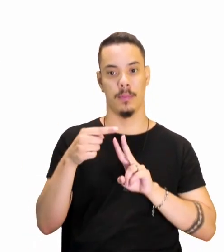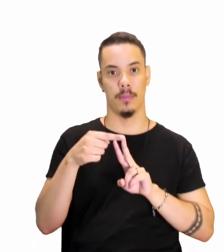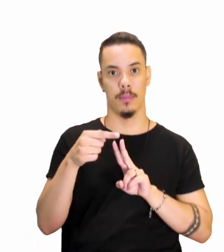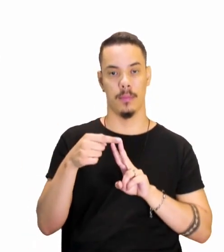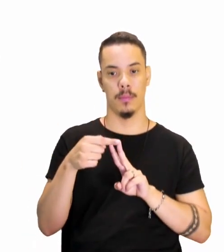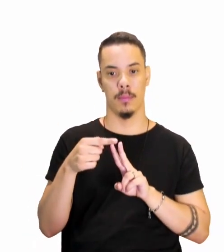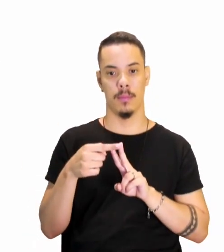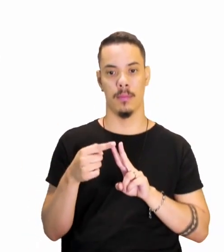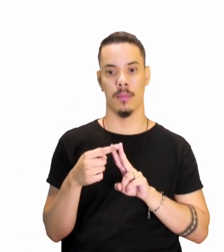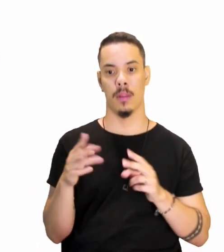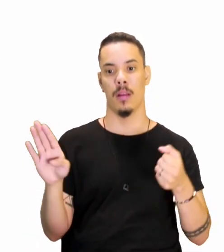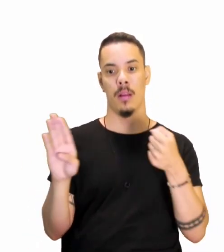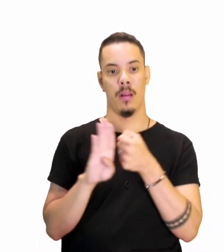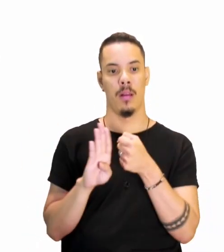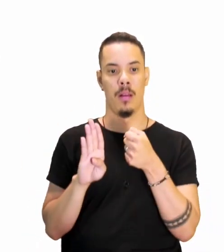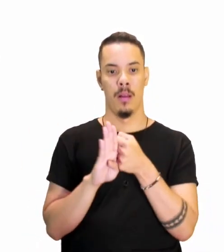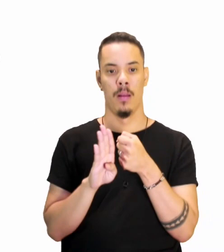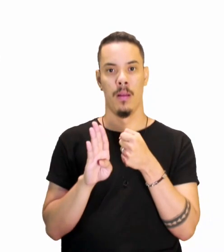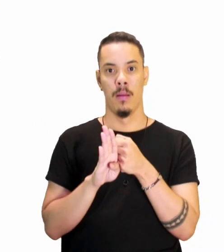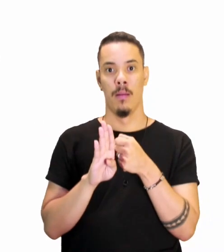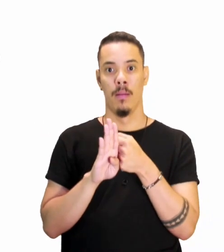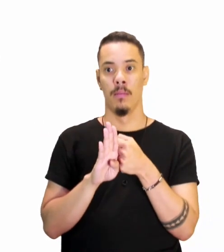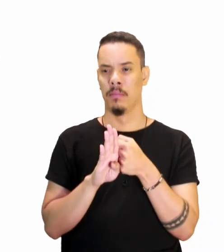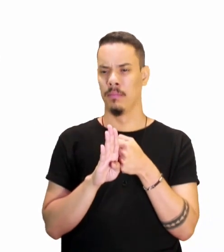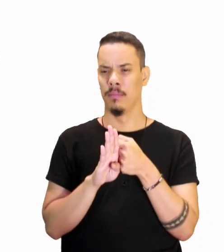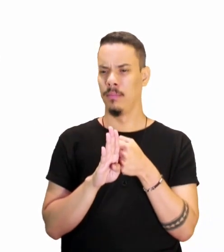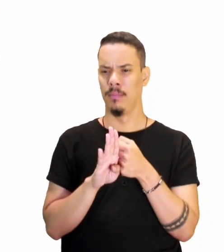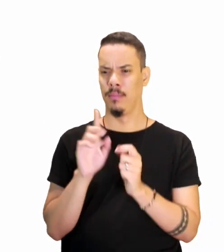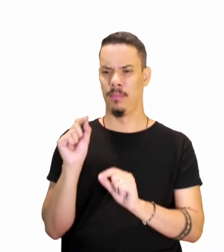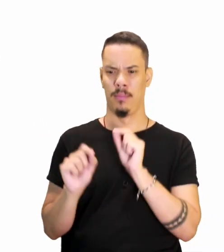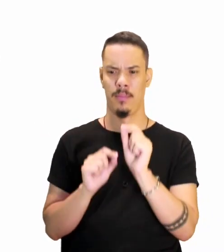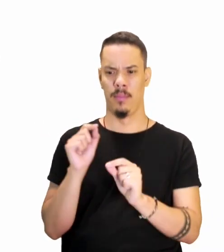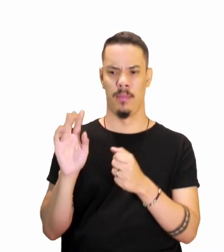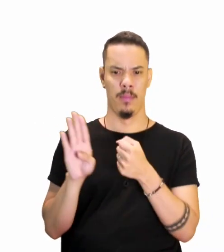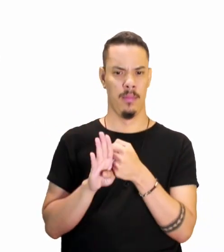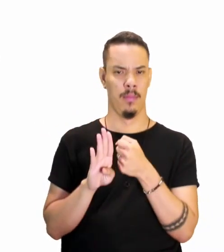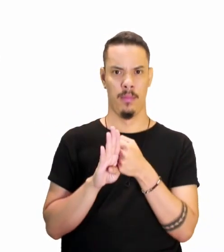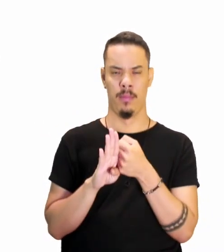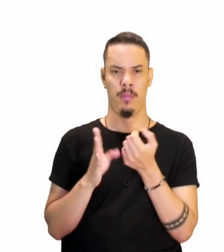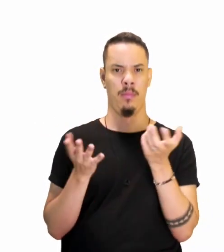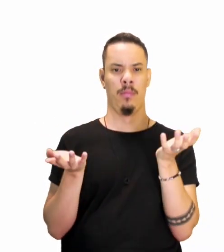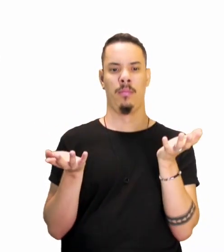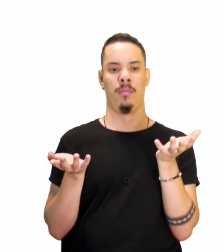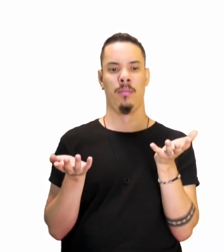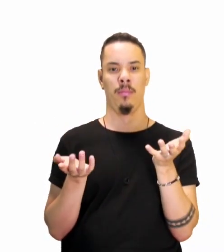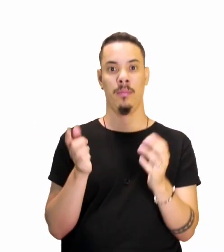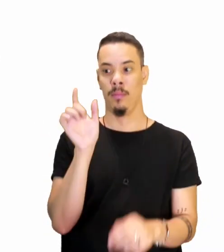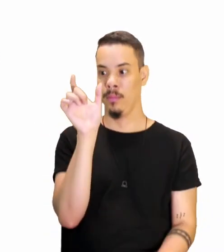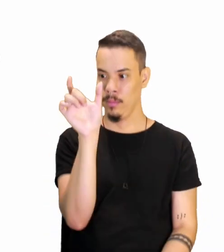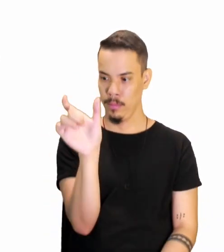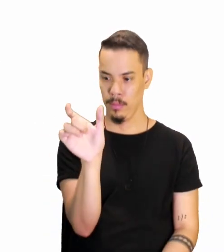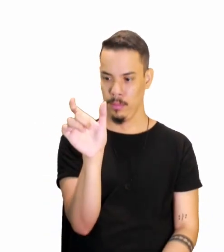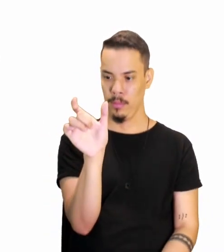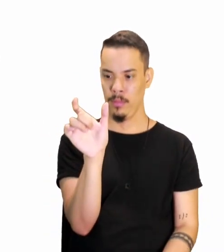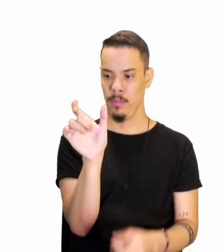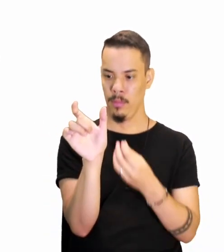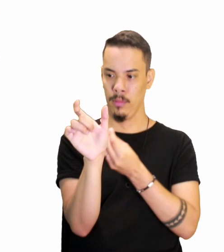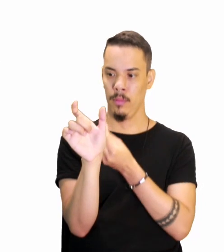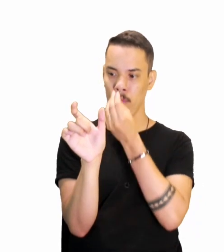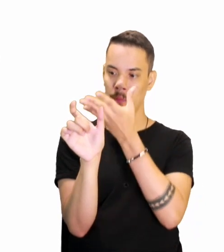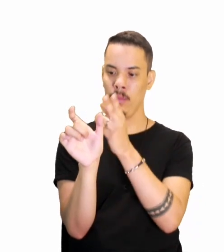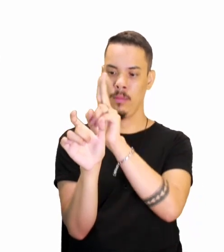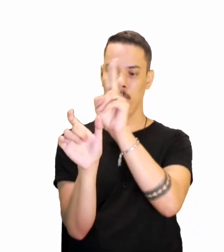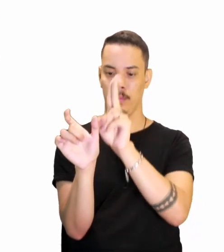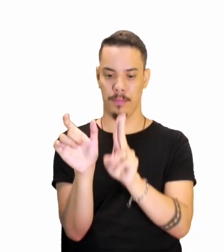o que? Substantivo. Ai, mas o que é um substantivo? É aquela palavra que vai